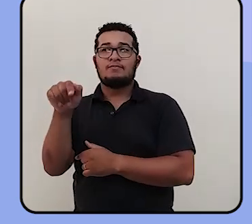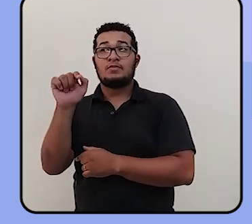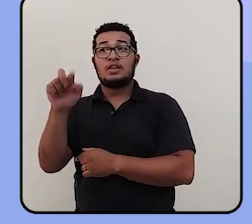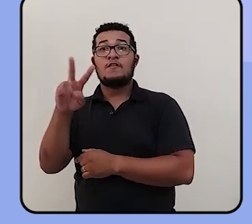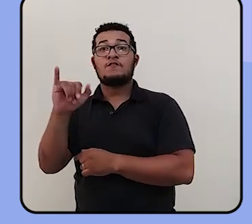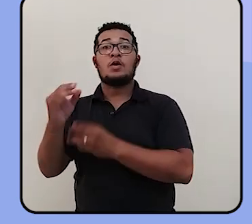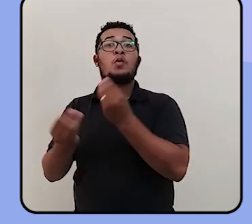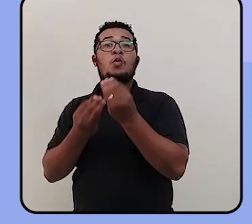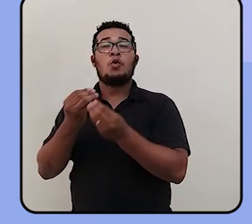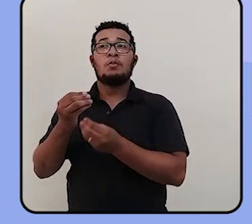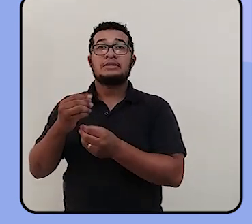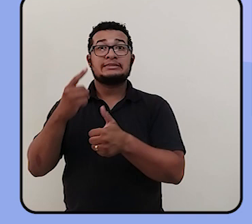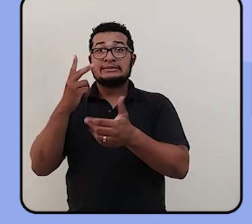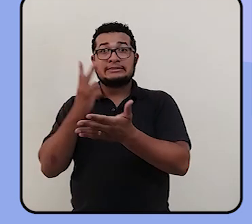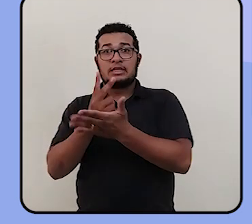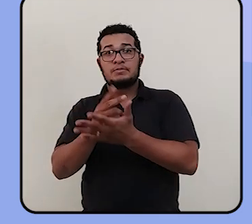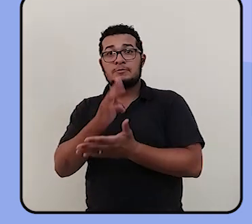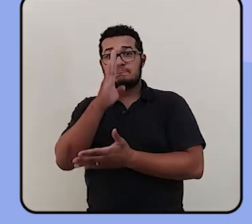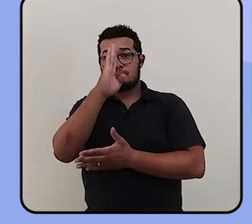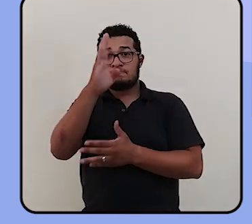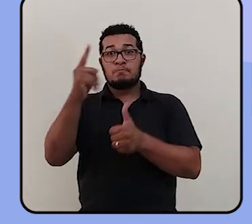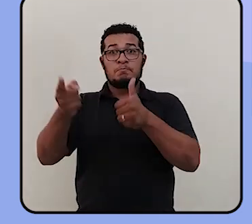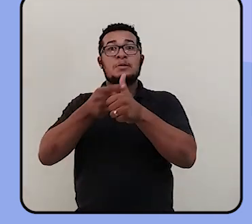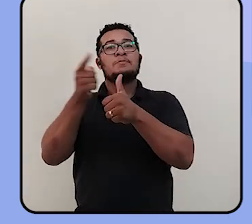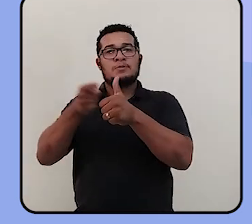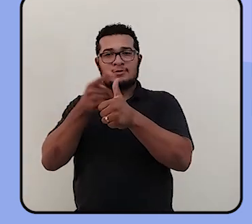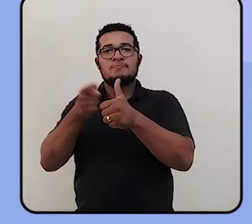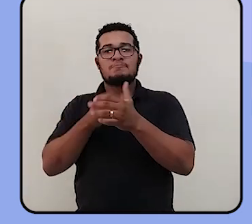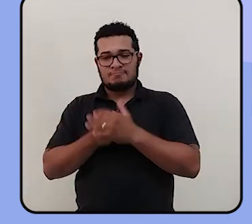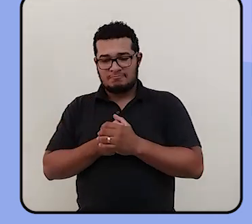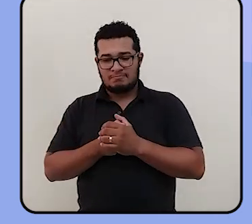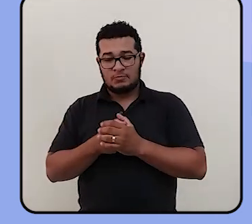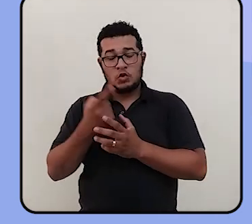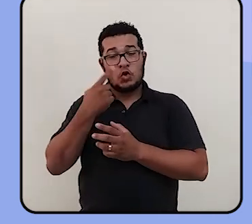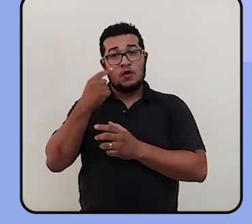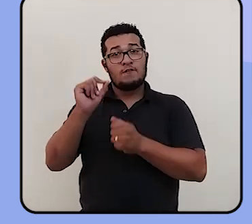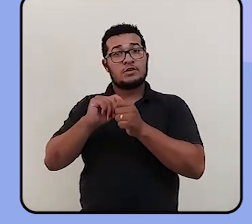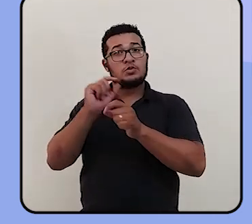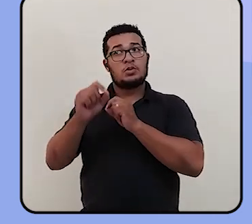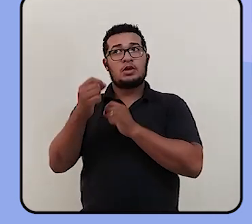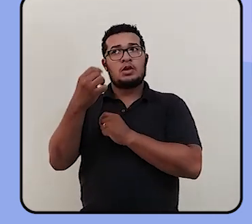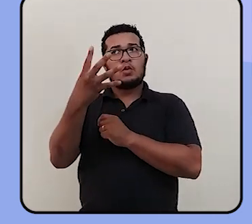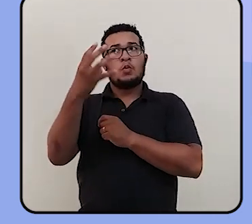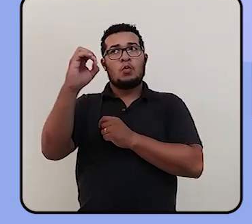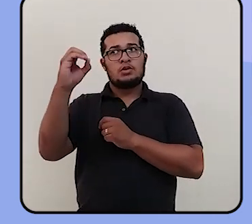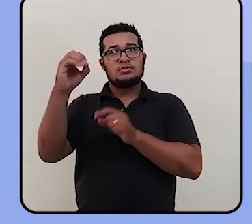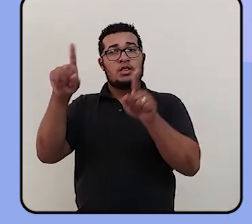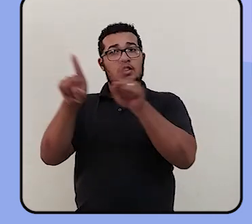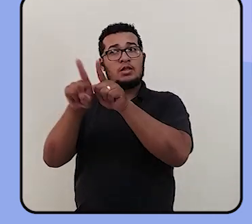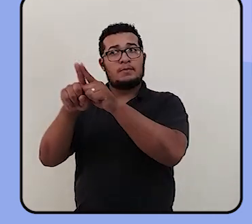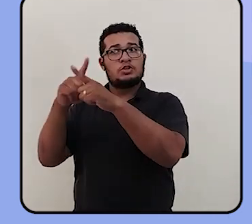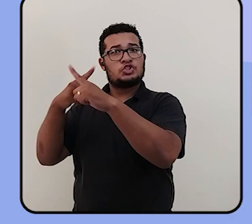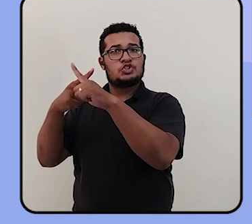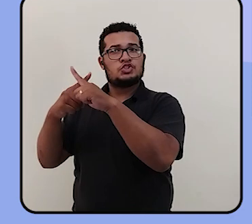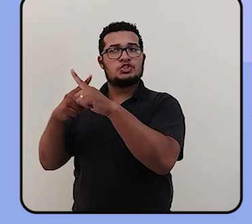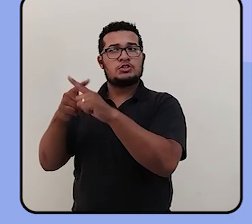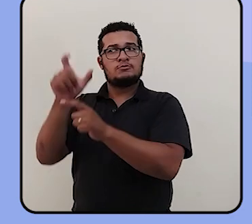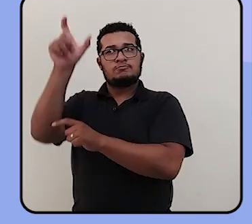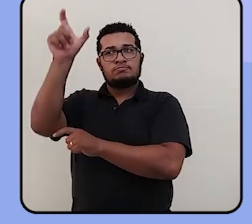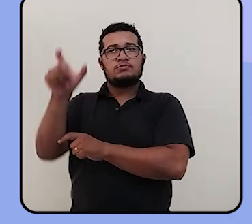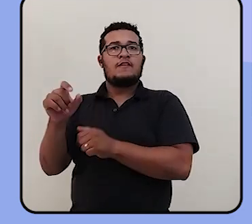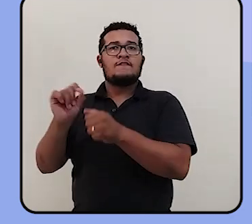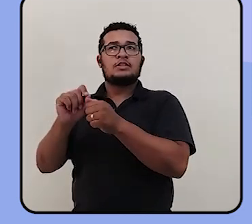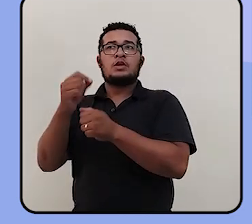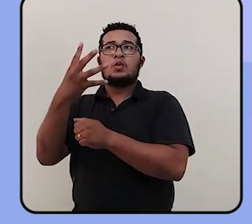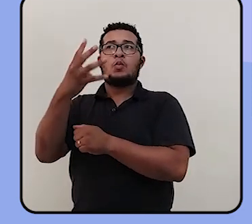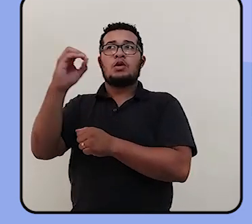ela será colocada no primeiro membro. Então, vou pegar ali o 400 e o X e vou